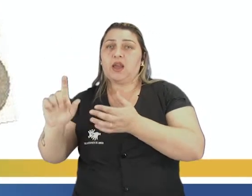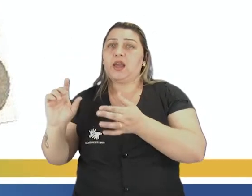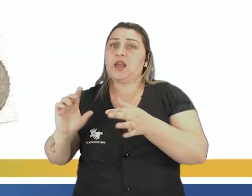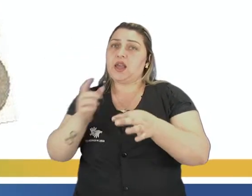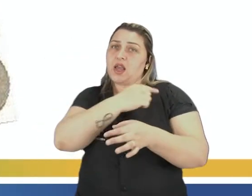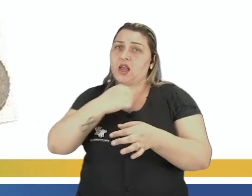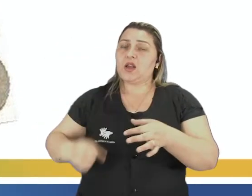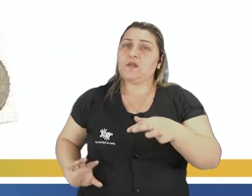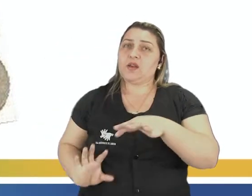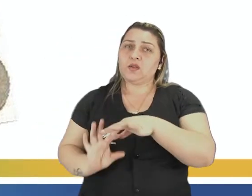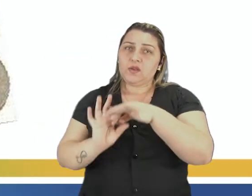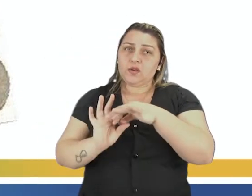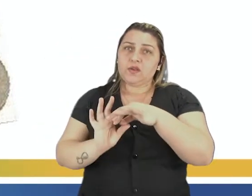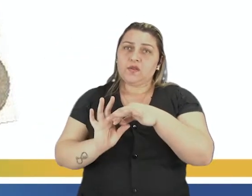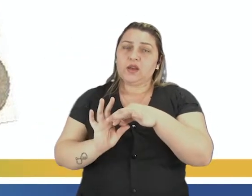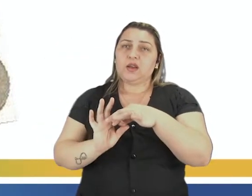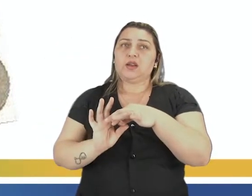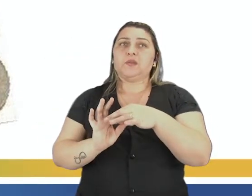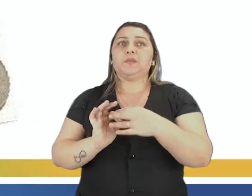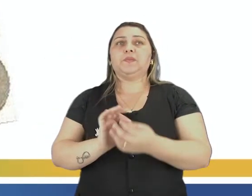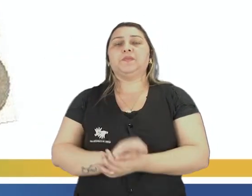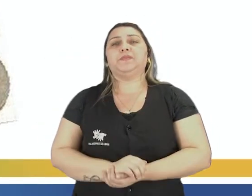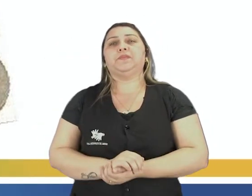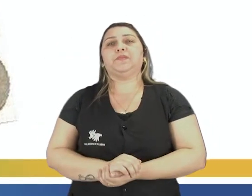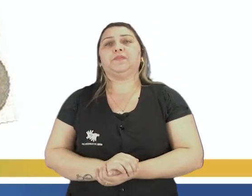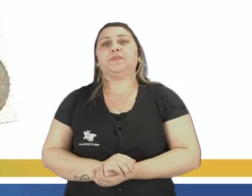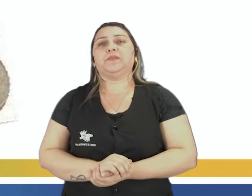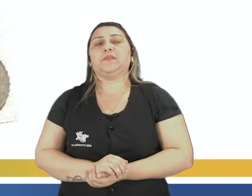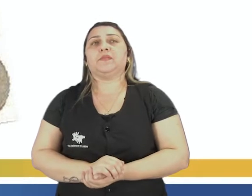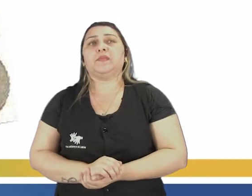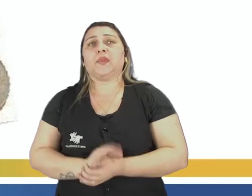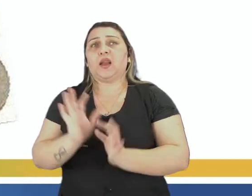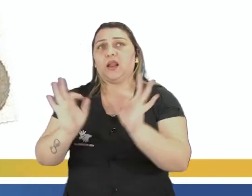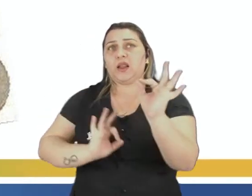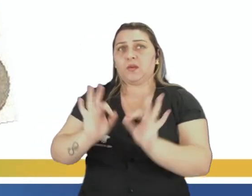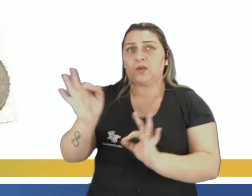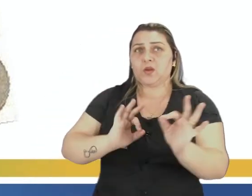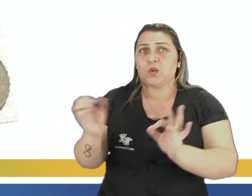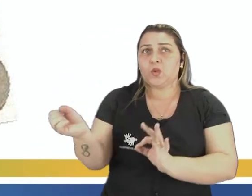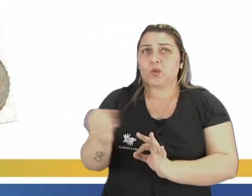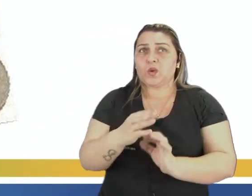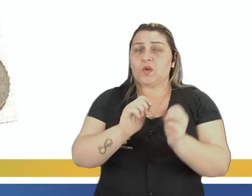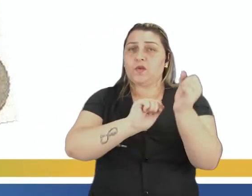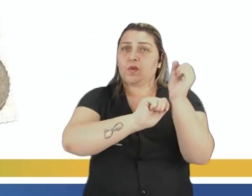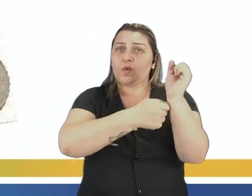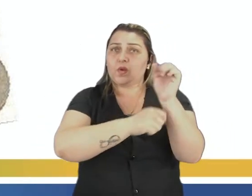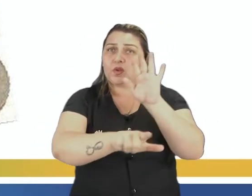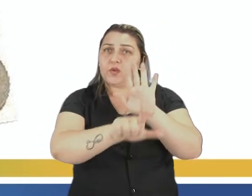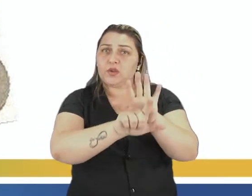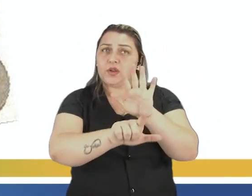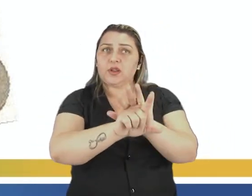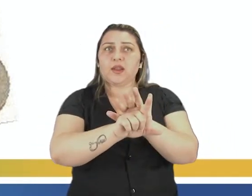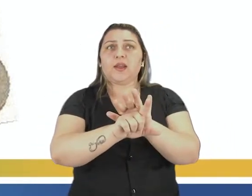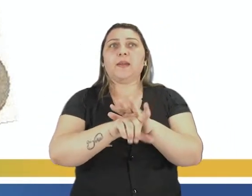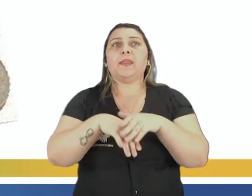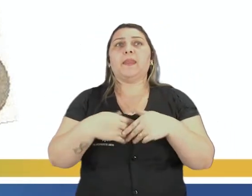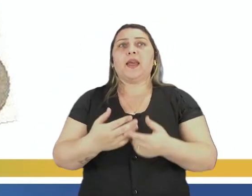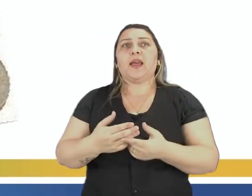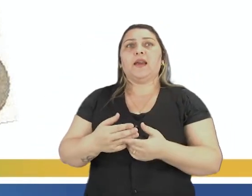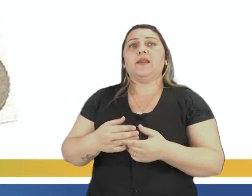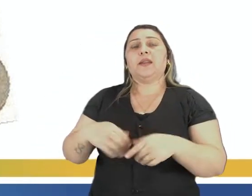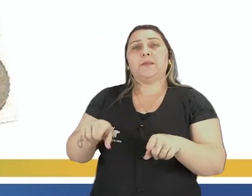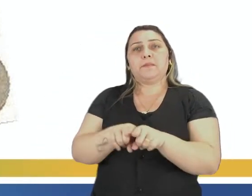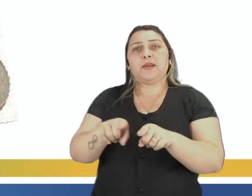uns fatos que a gente vai elencar aqui. É sobre a elaboração de um novo código de lei.